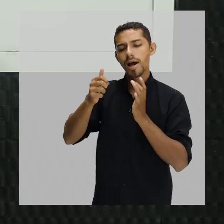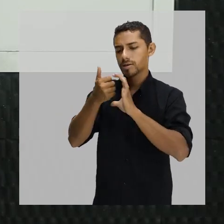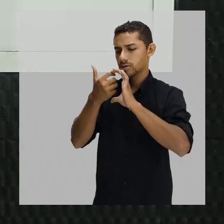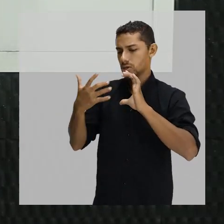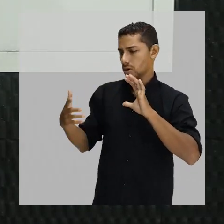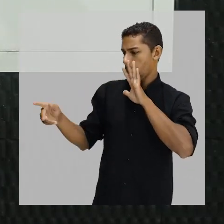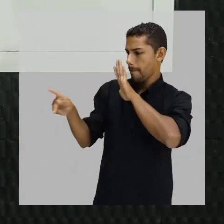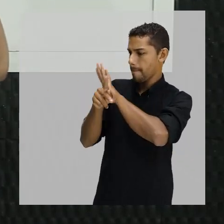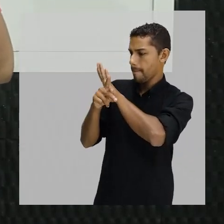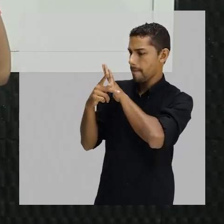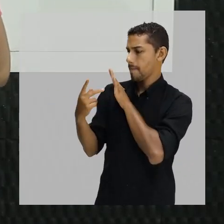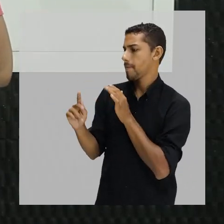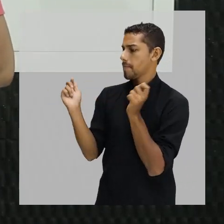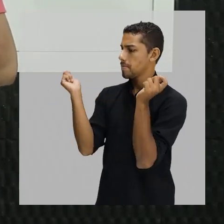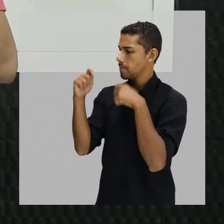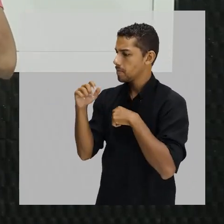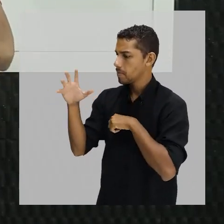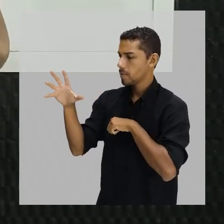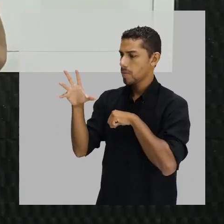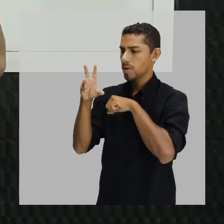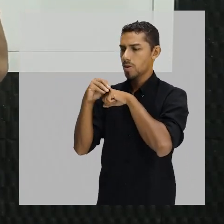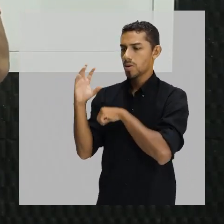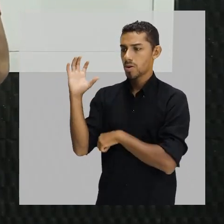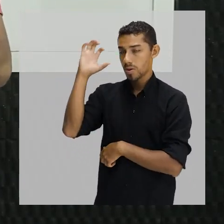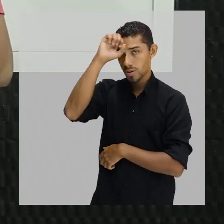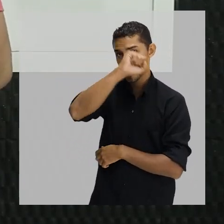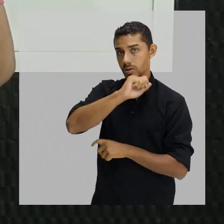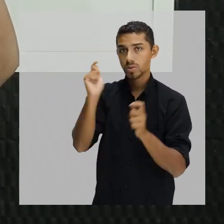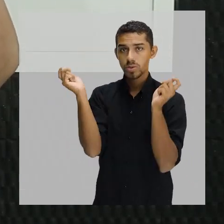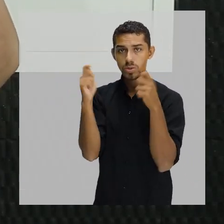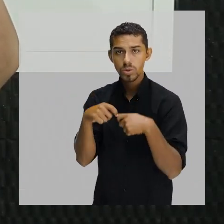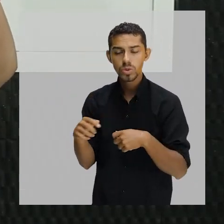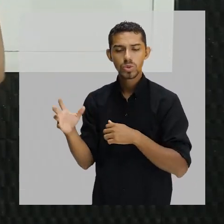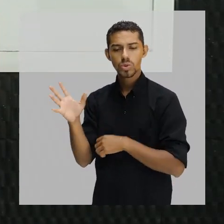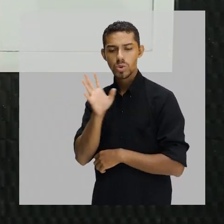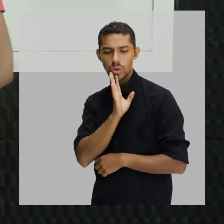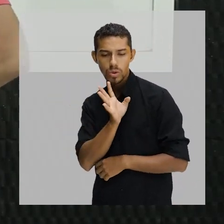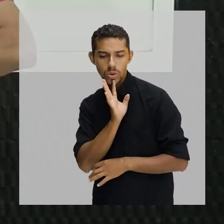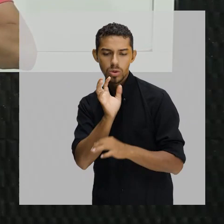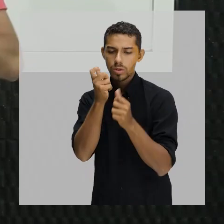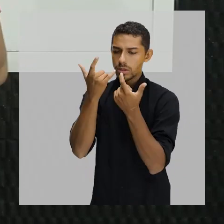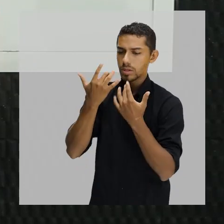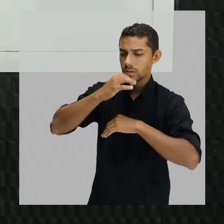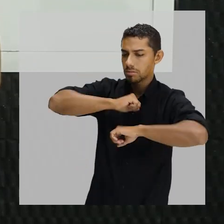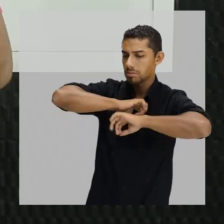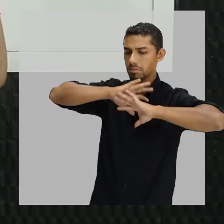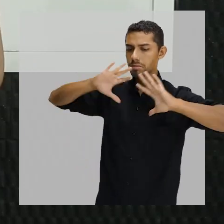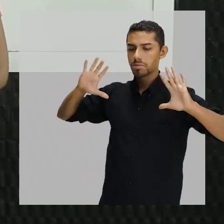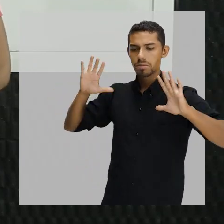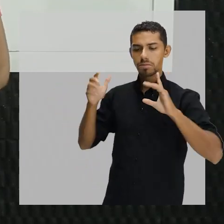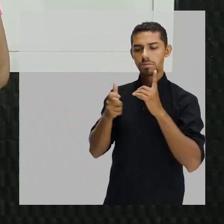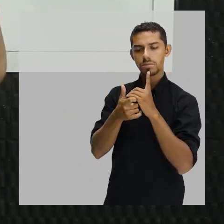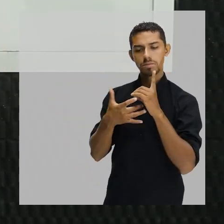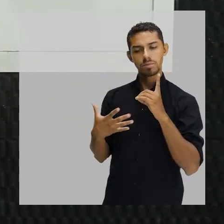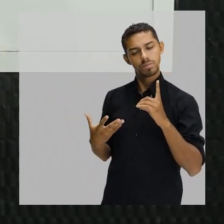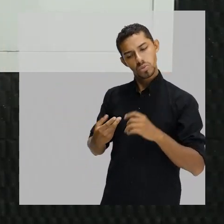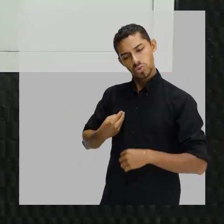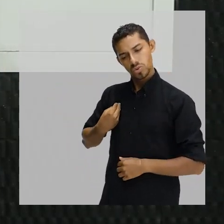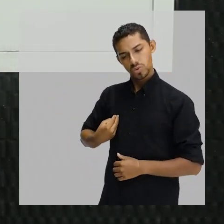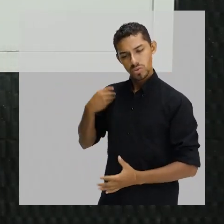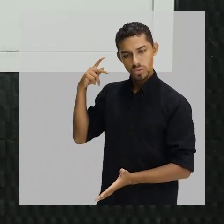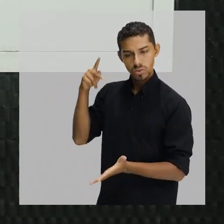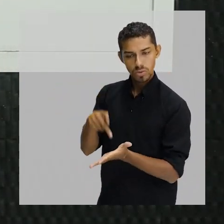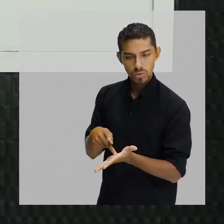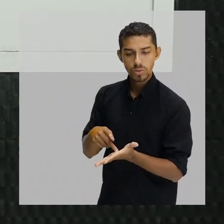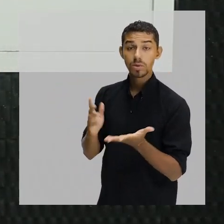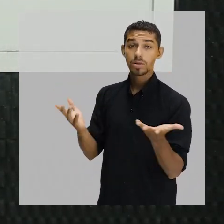e que constitui como área do saber, como construção do conhecimento e como, claro, descrição da realidade. Ok? E aqui vem